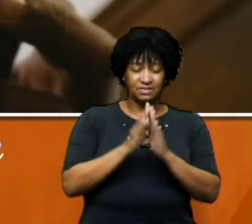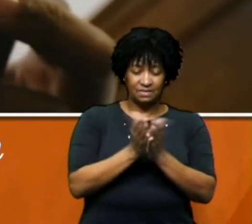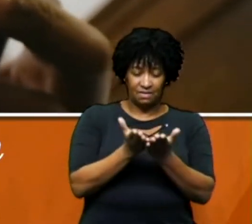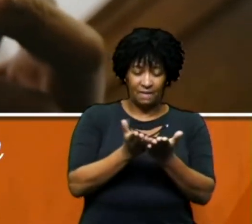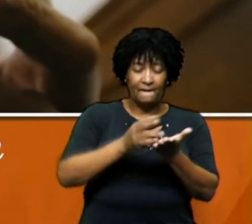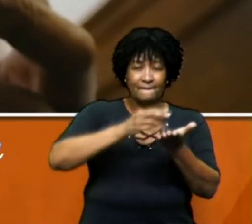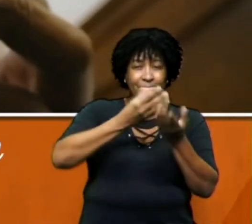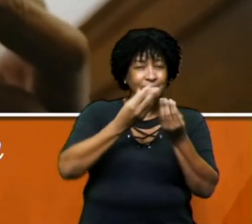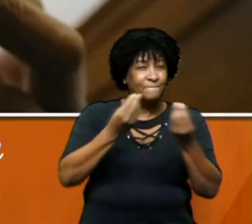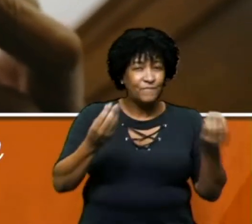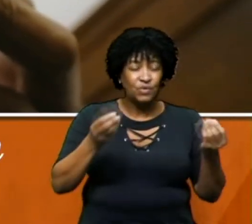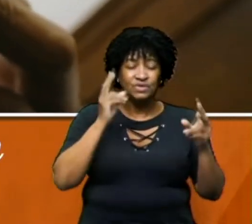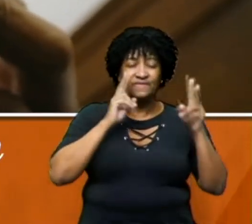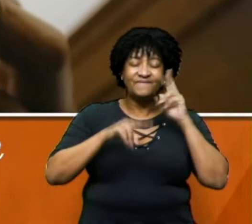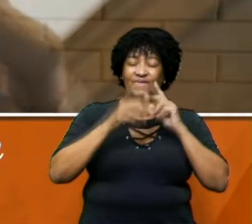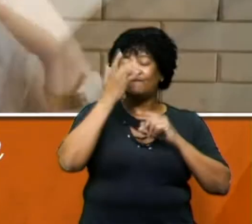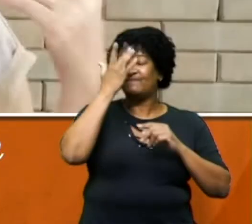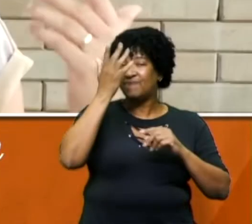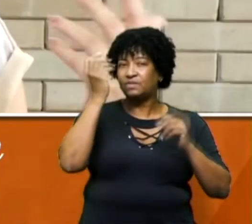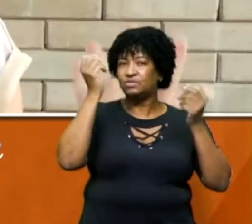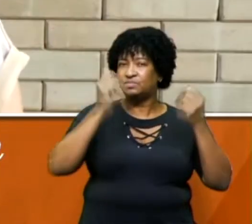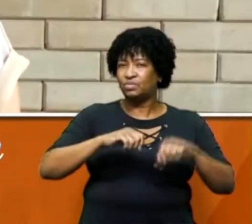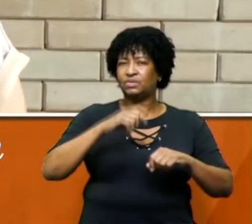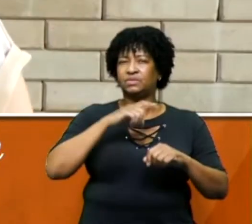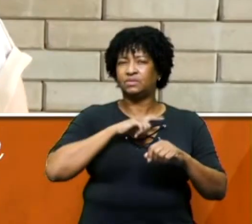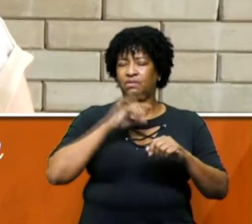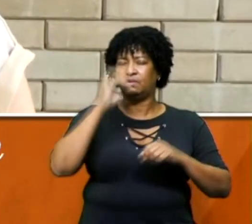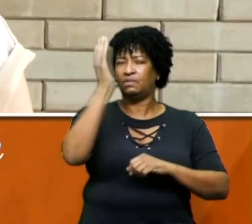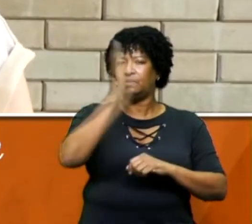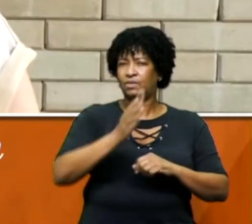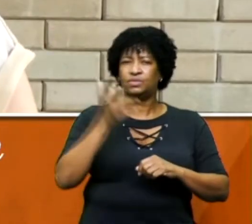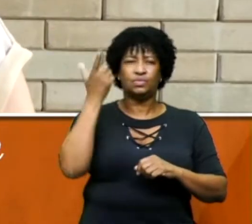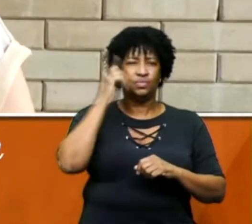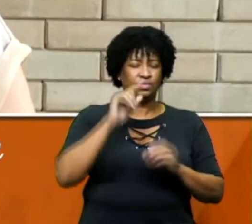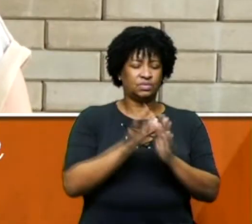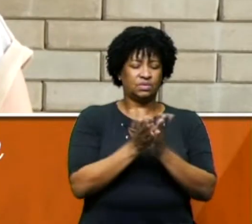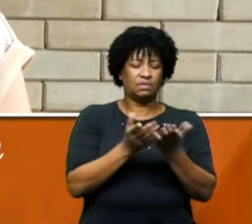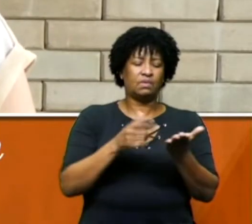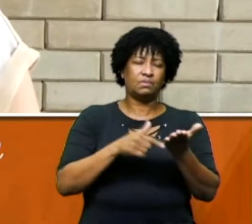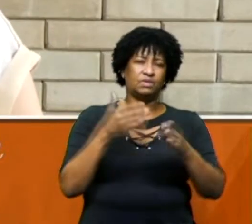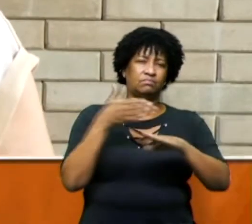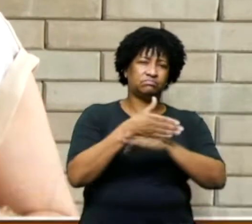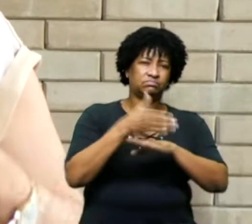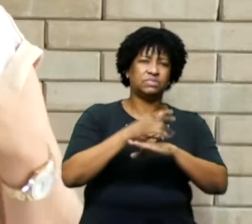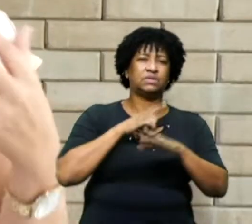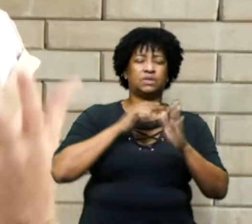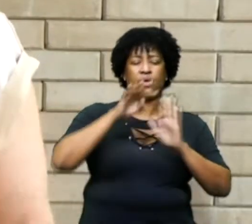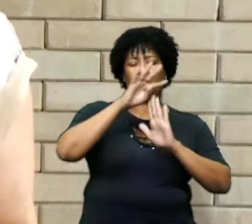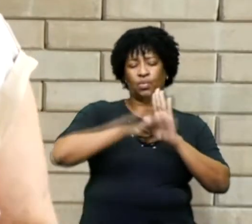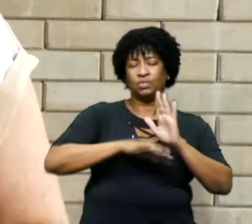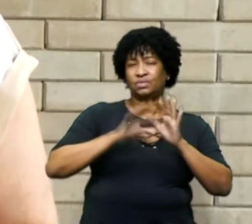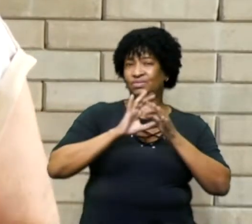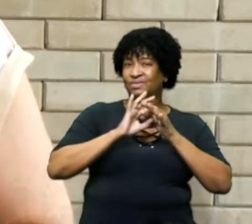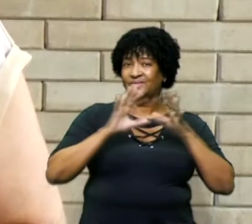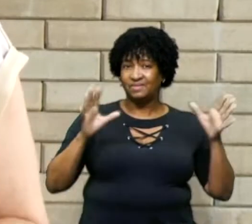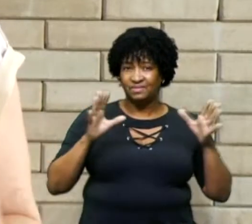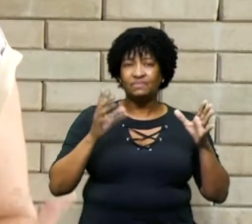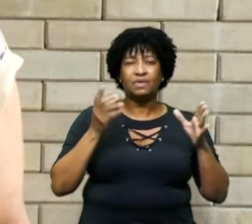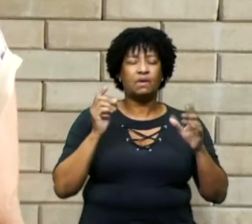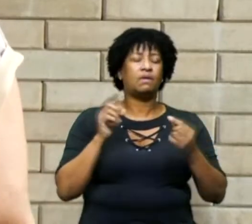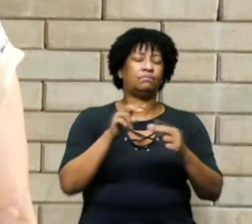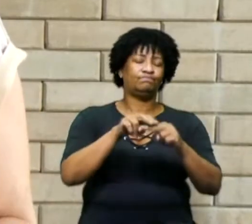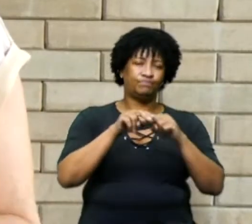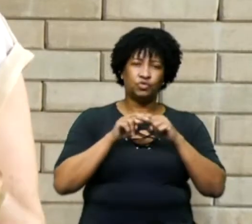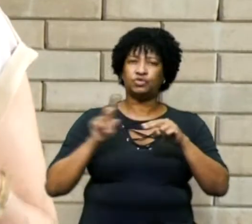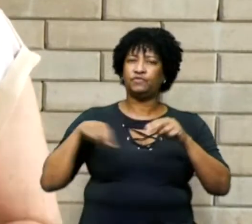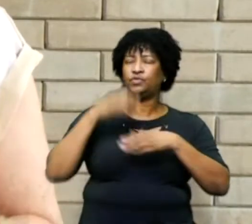acha que tem muitas vidas em sua casa se você acha em ver a faculdade e hoje no Brasil já adquirimos uma Bíblia de termos acesso ao texto